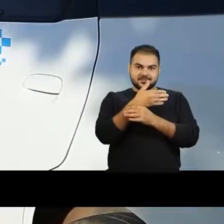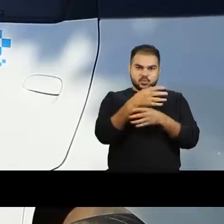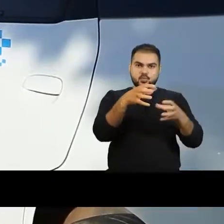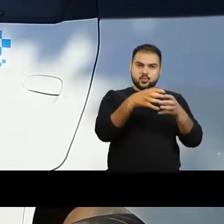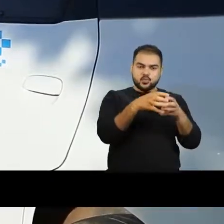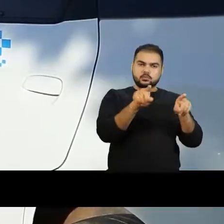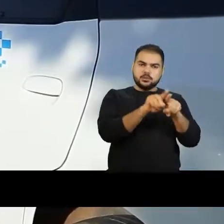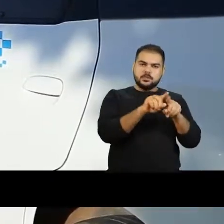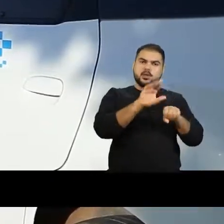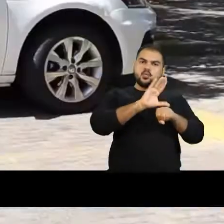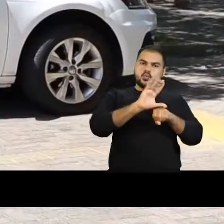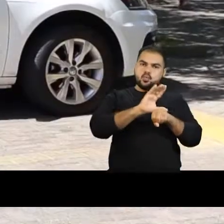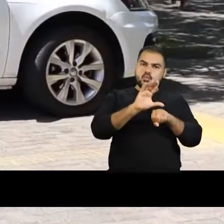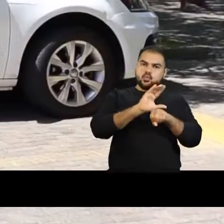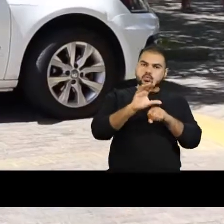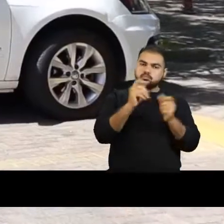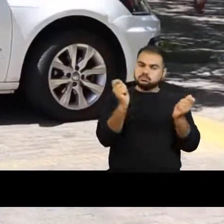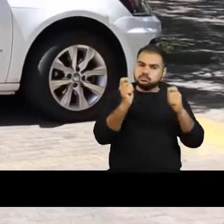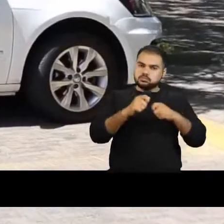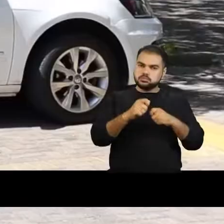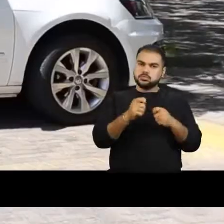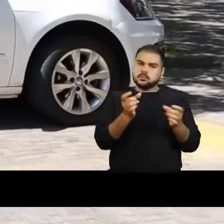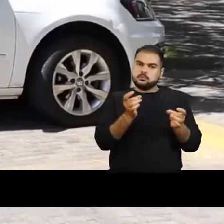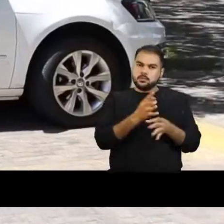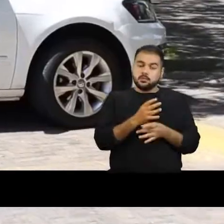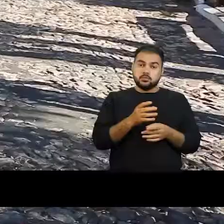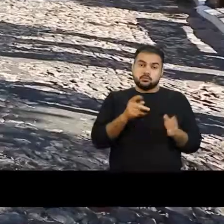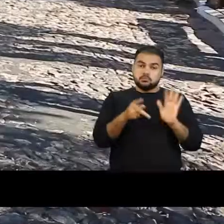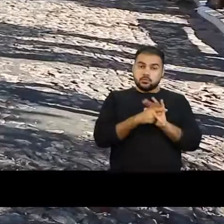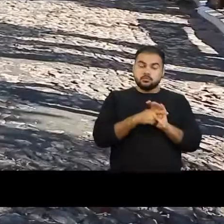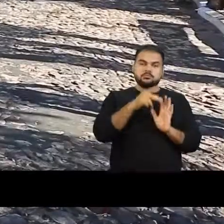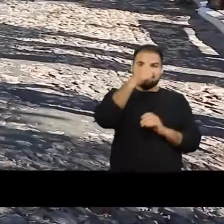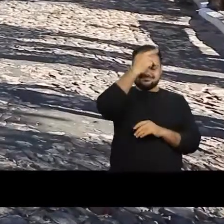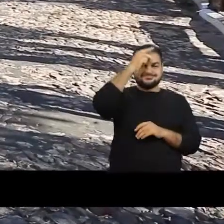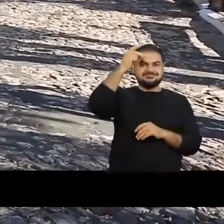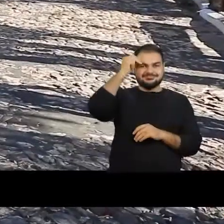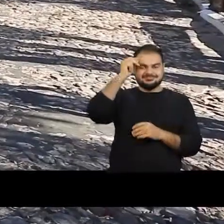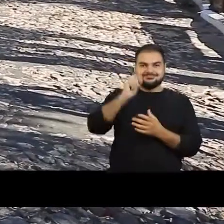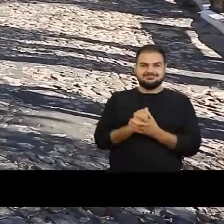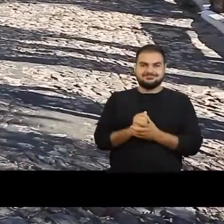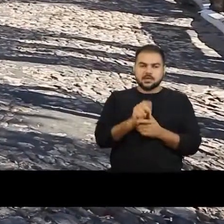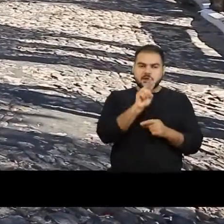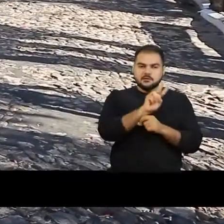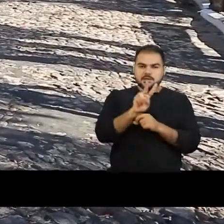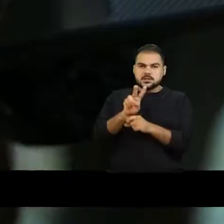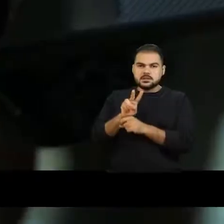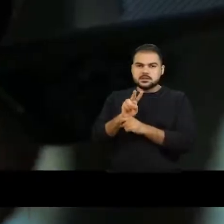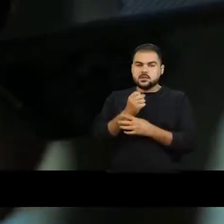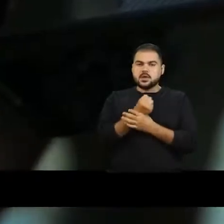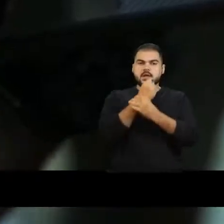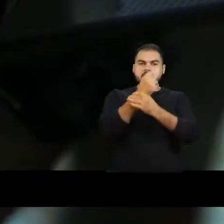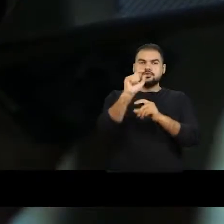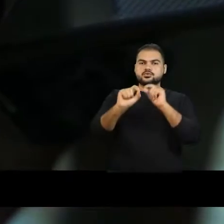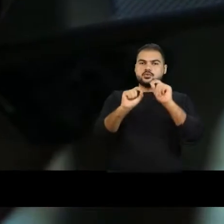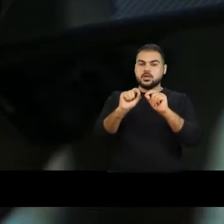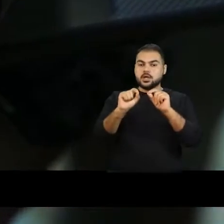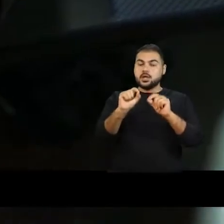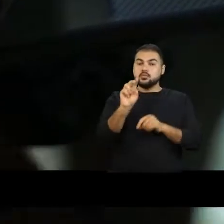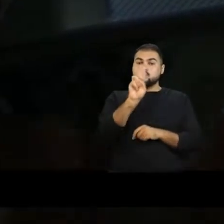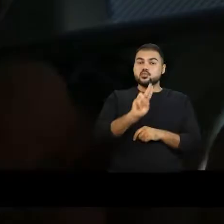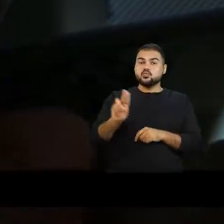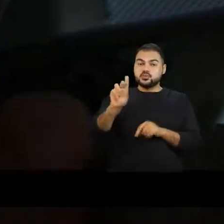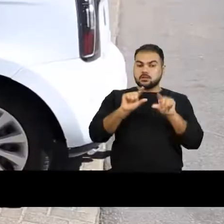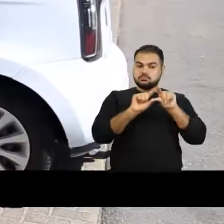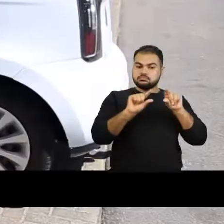também recebe capacitação por parte da gestão municipal. A fiscalização garante aos passageiros a segurança do uso